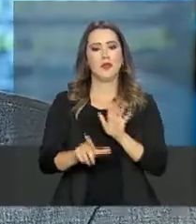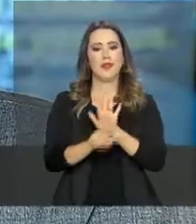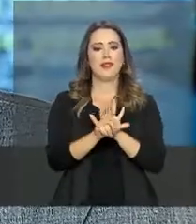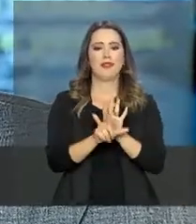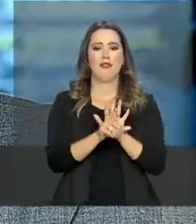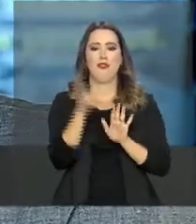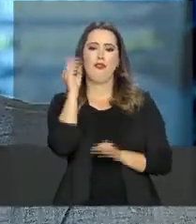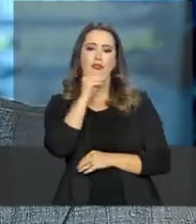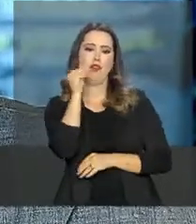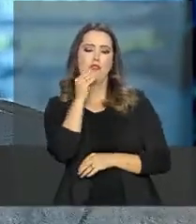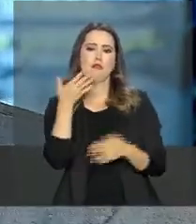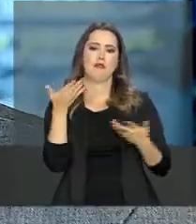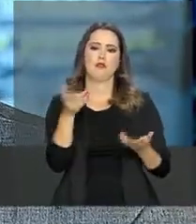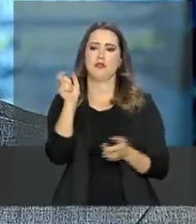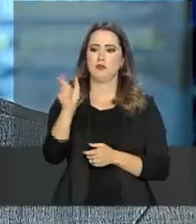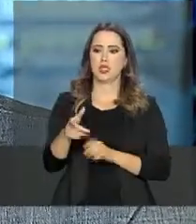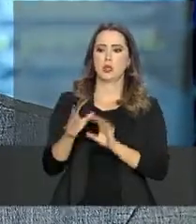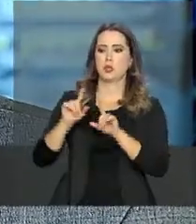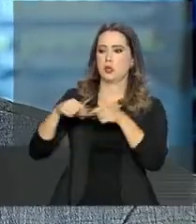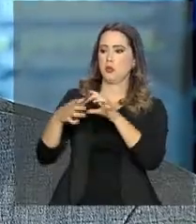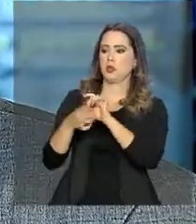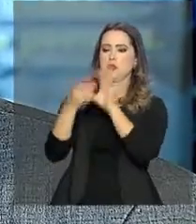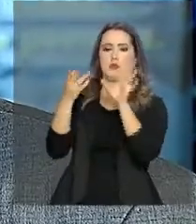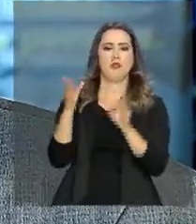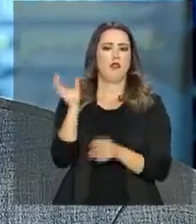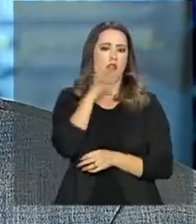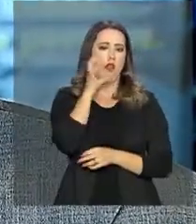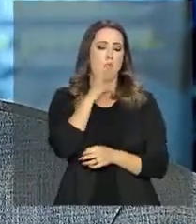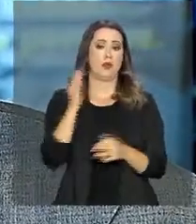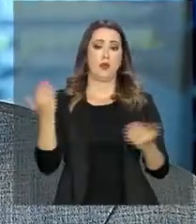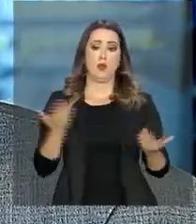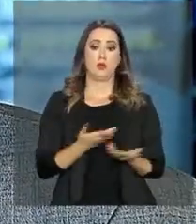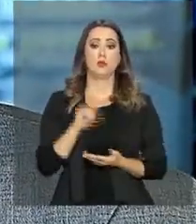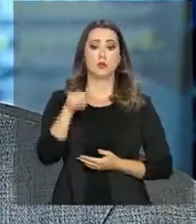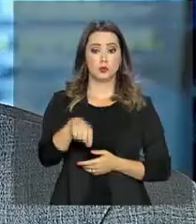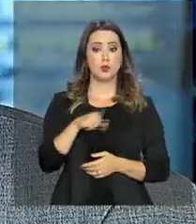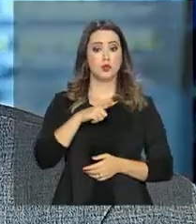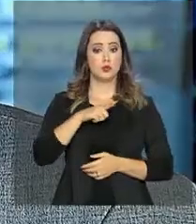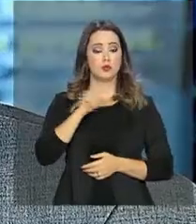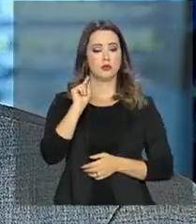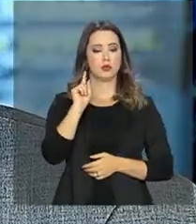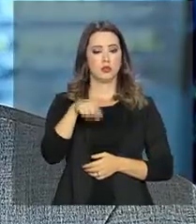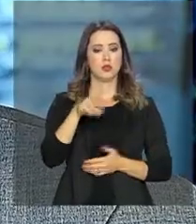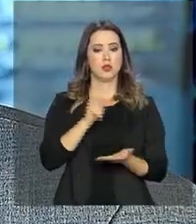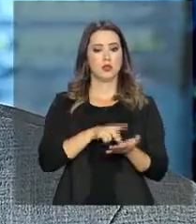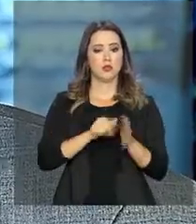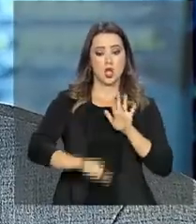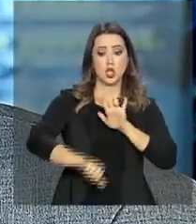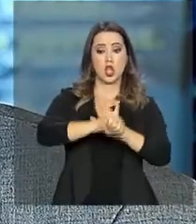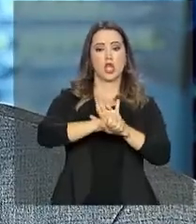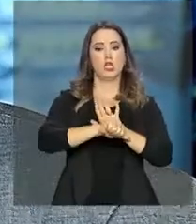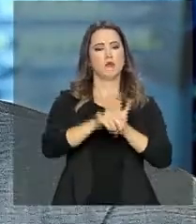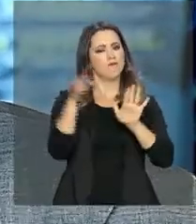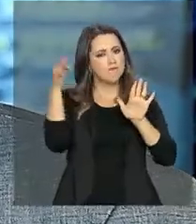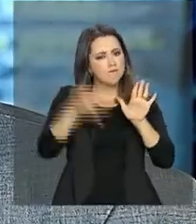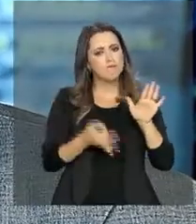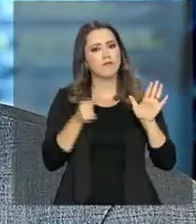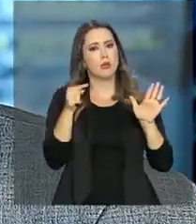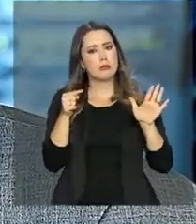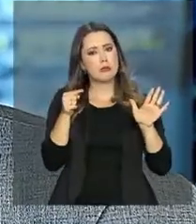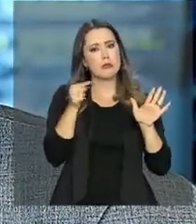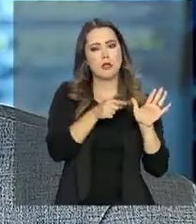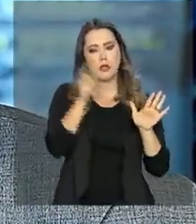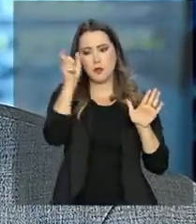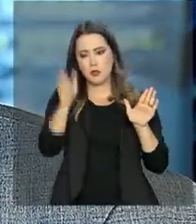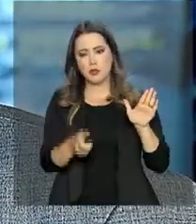permitia que as pessoas fossem soltas em pouco tempo. Agora não, agora existe um crime específico onde a pessoa